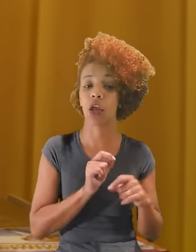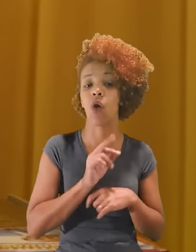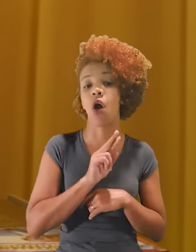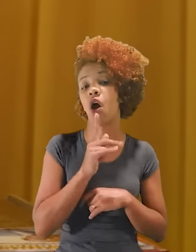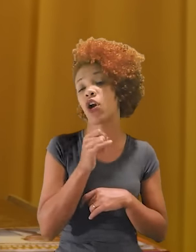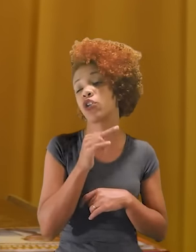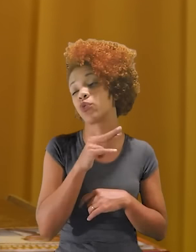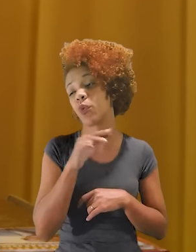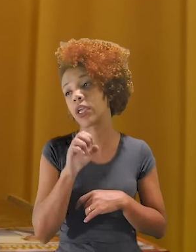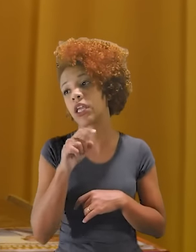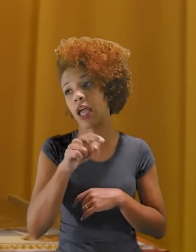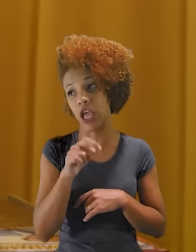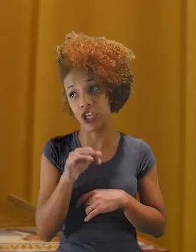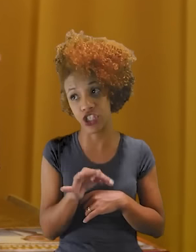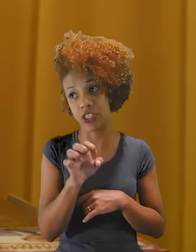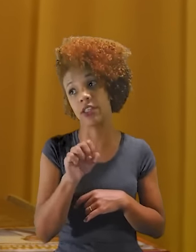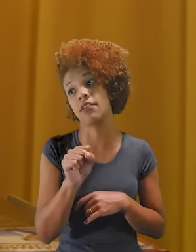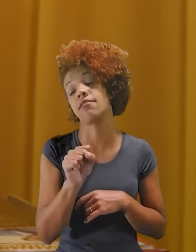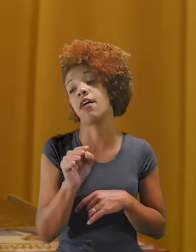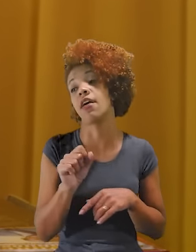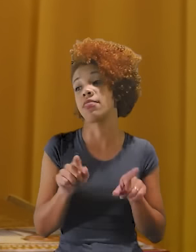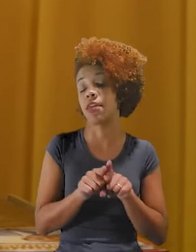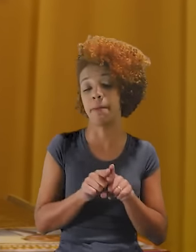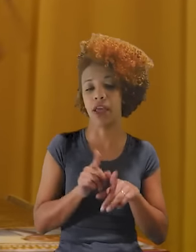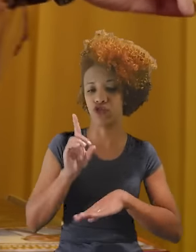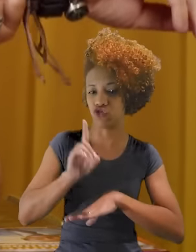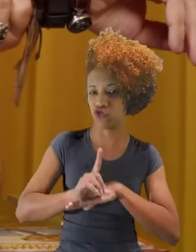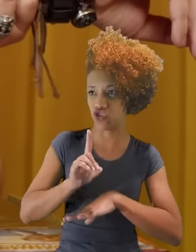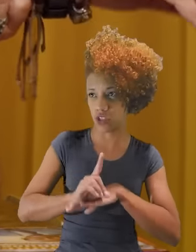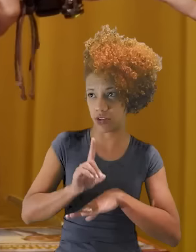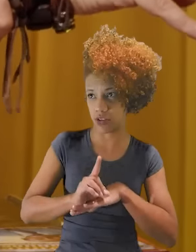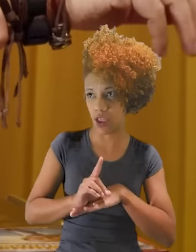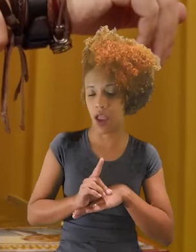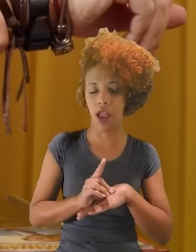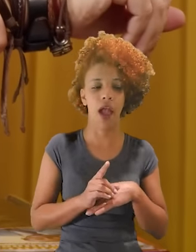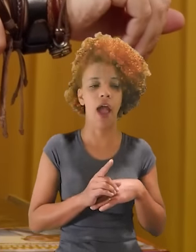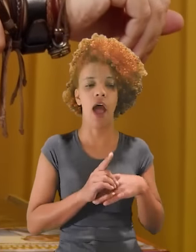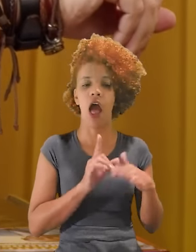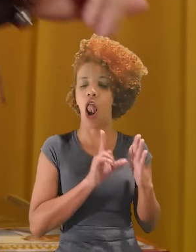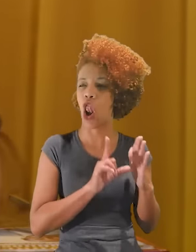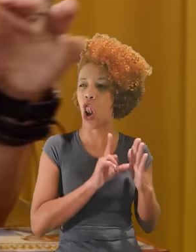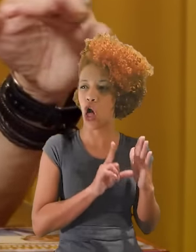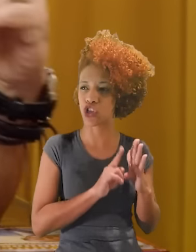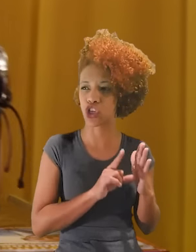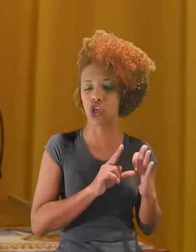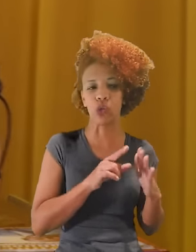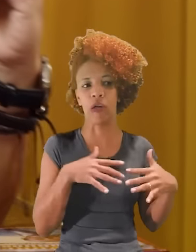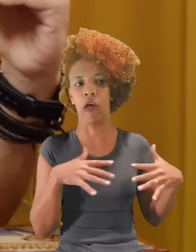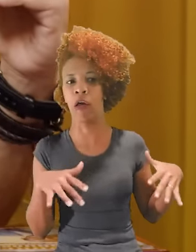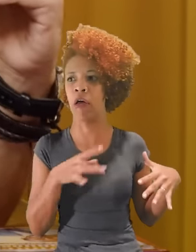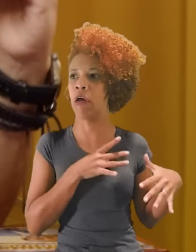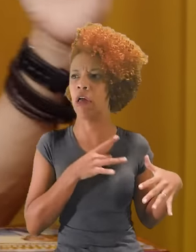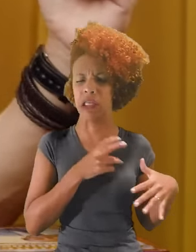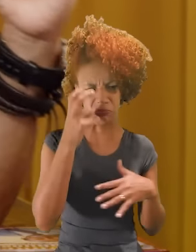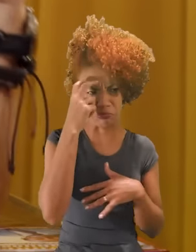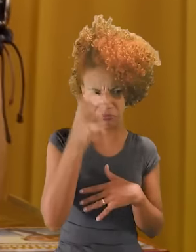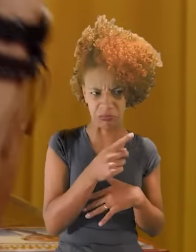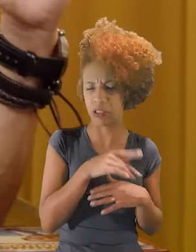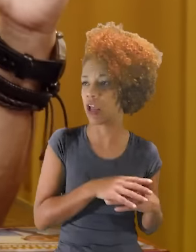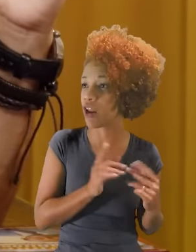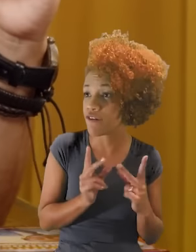exatamente o Howard Ashman. Esse cara era um diretor off-Broadway. Ele dirigia a Pequena Loja dos Horrores. E o cara era um gênio, velho. E o